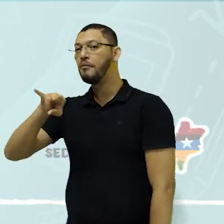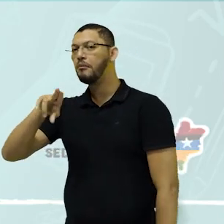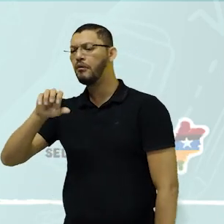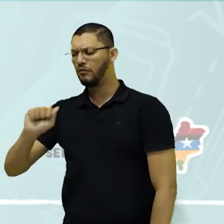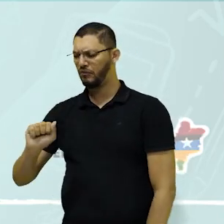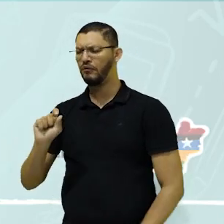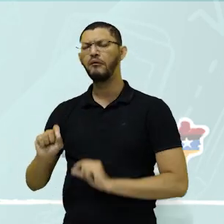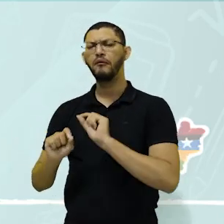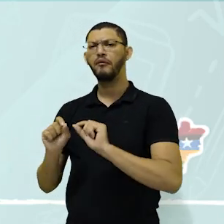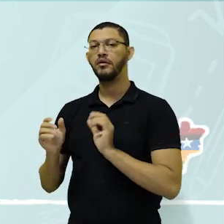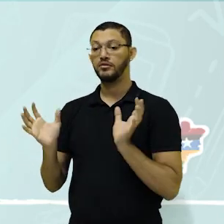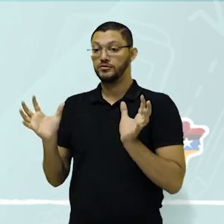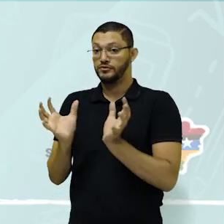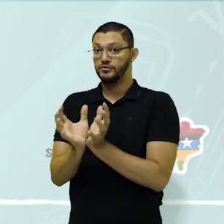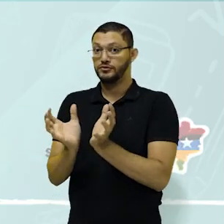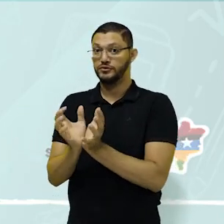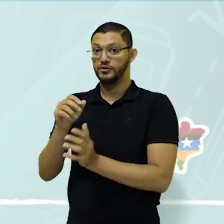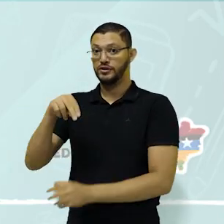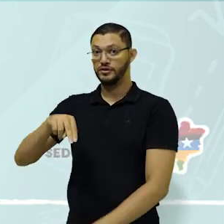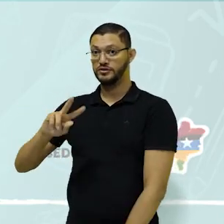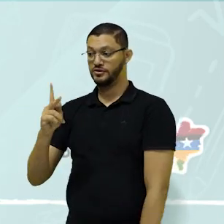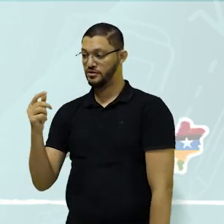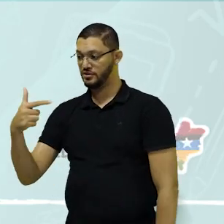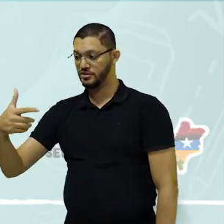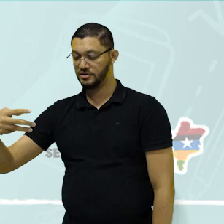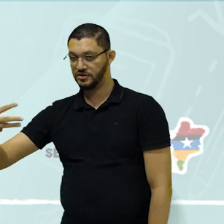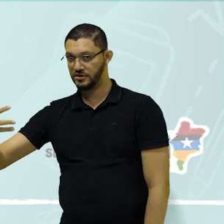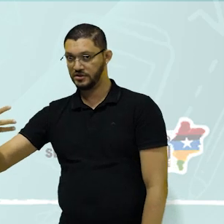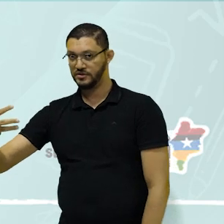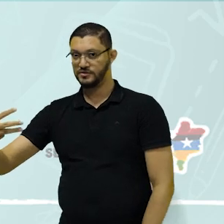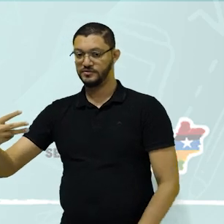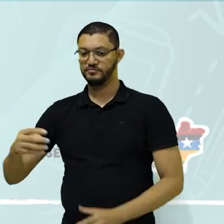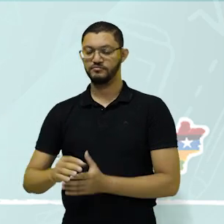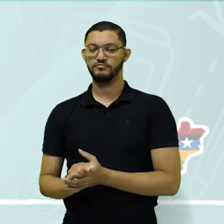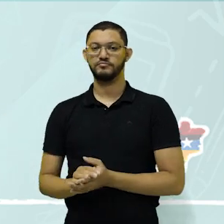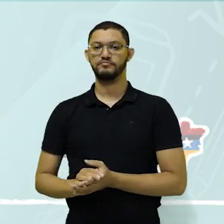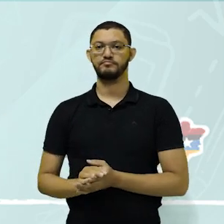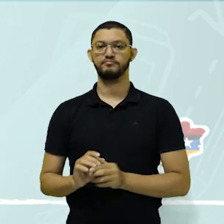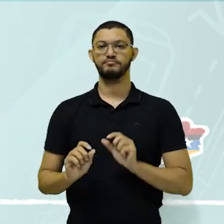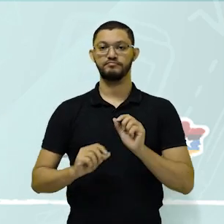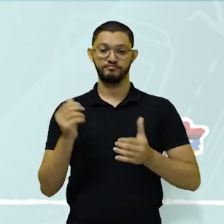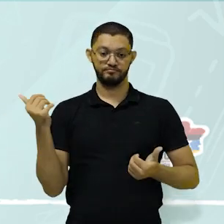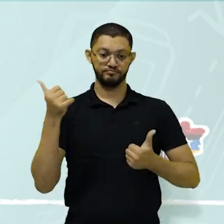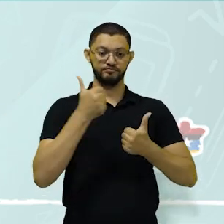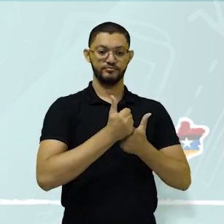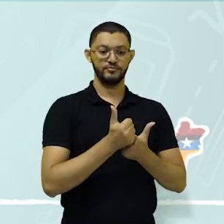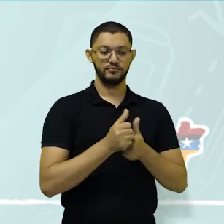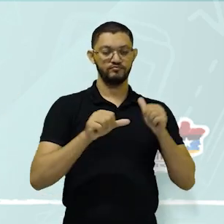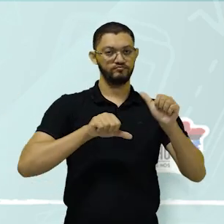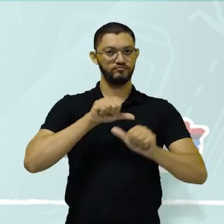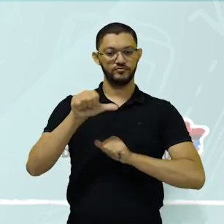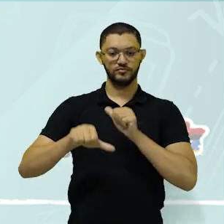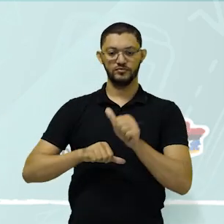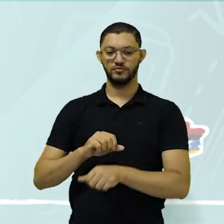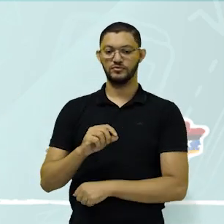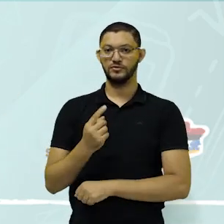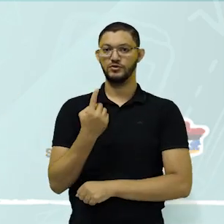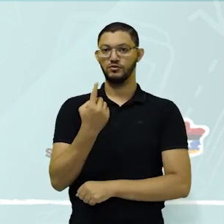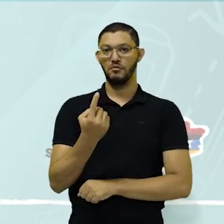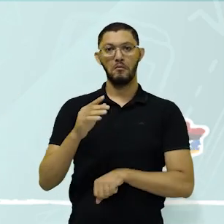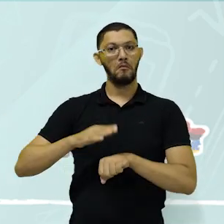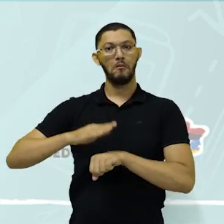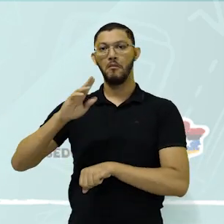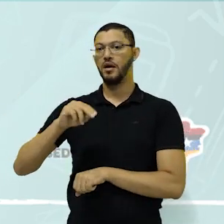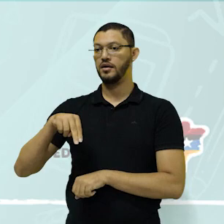a amônia? É o grupo NH3. Pela substituição, troca de um ou